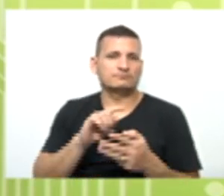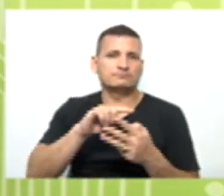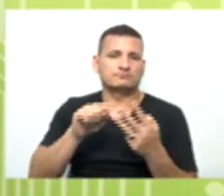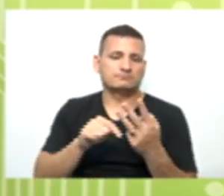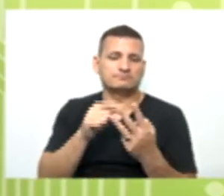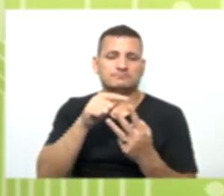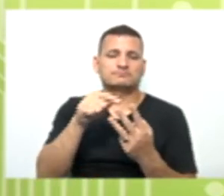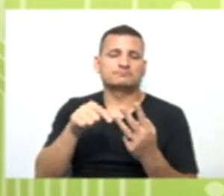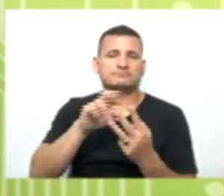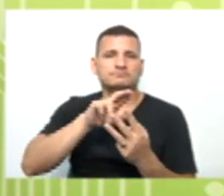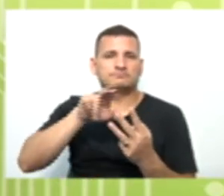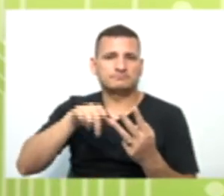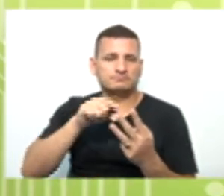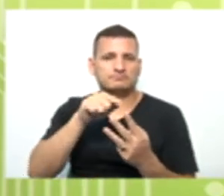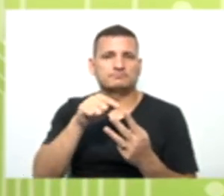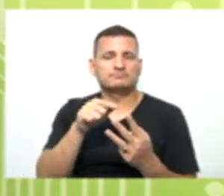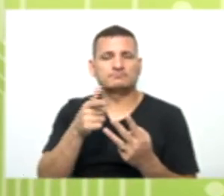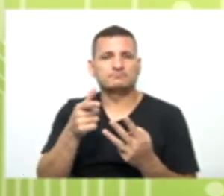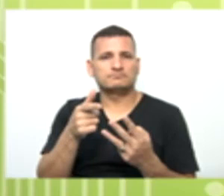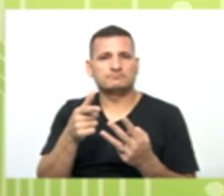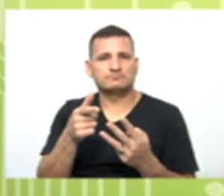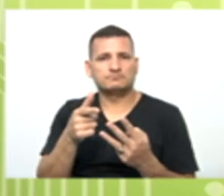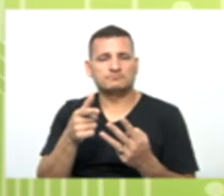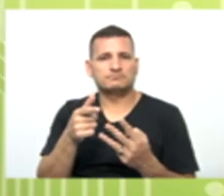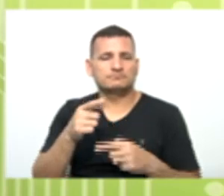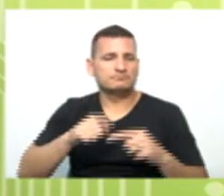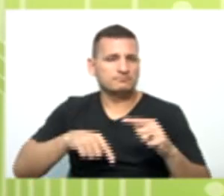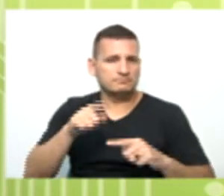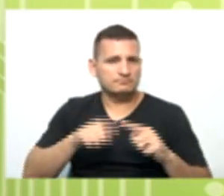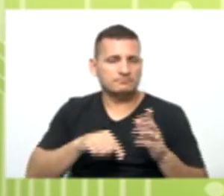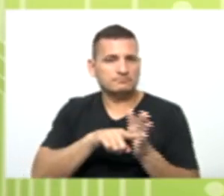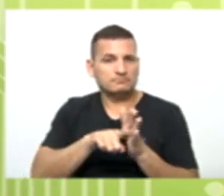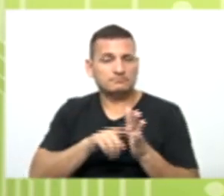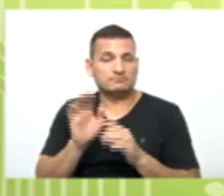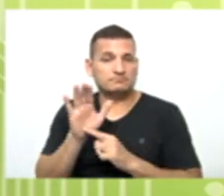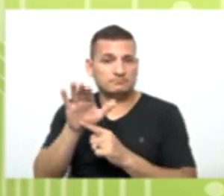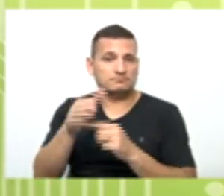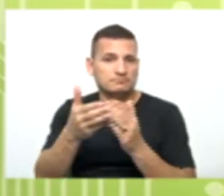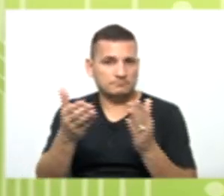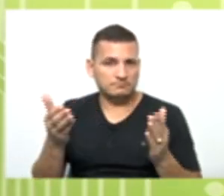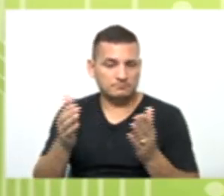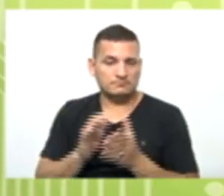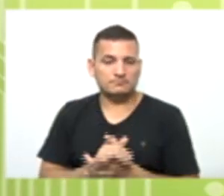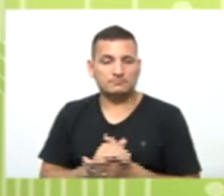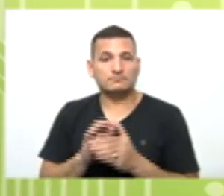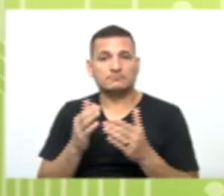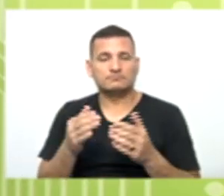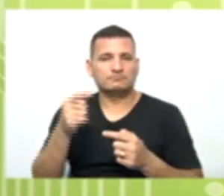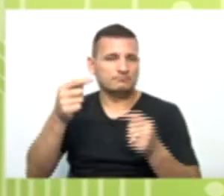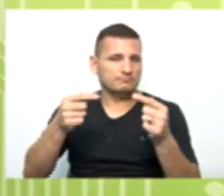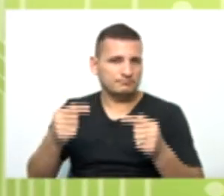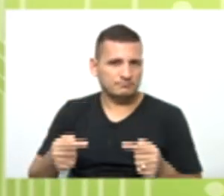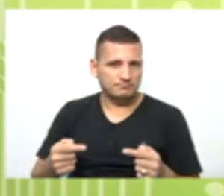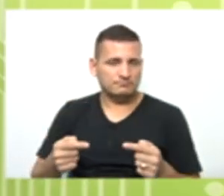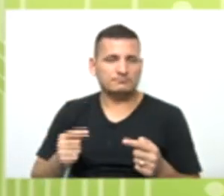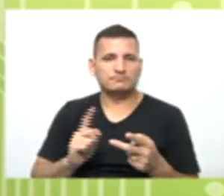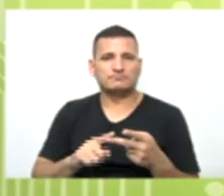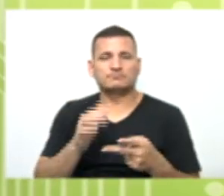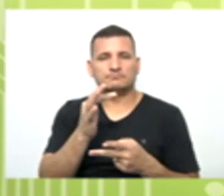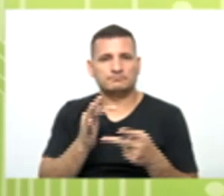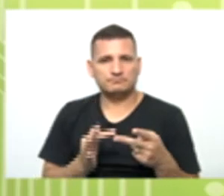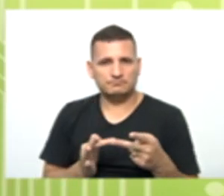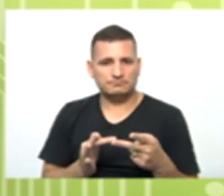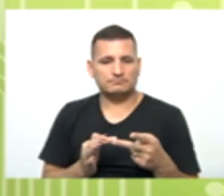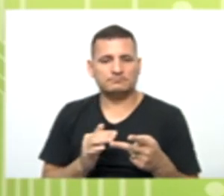instrumentos de pesquisa que nós mostramos para você. Então, o questionário, o